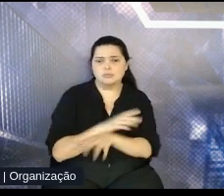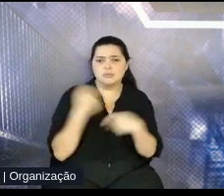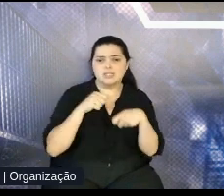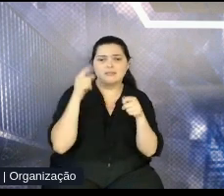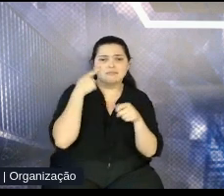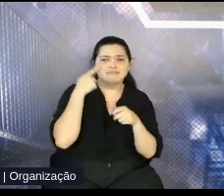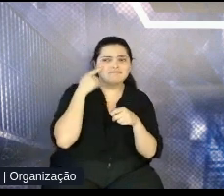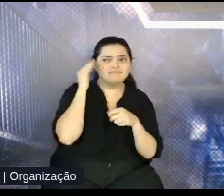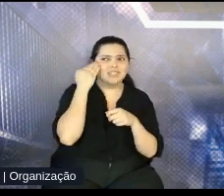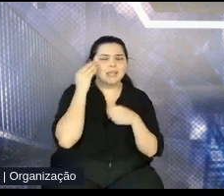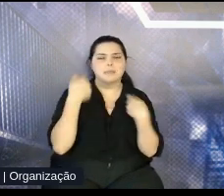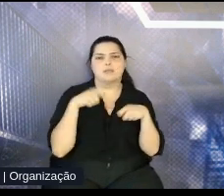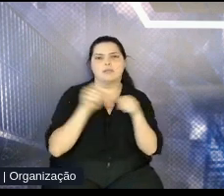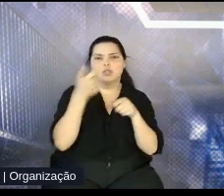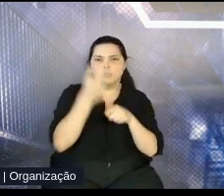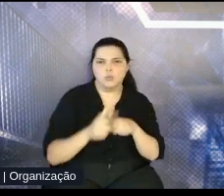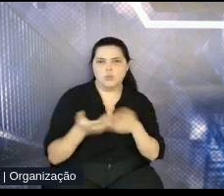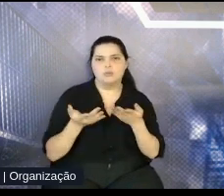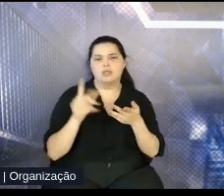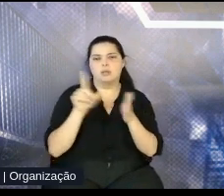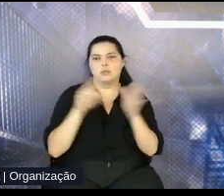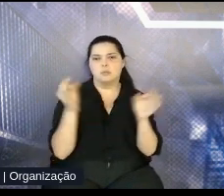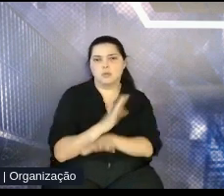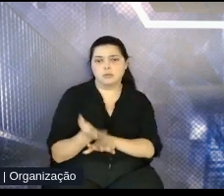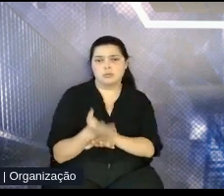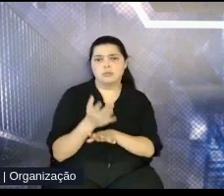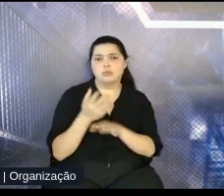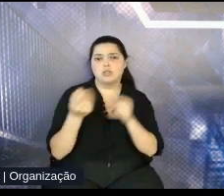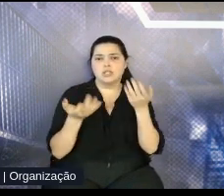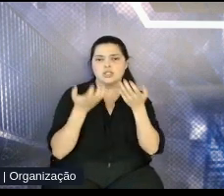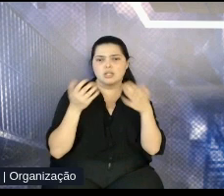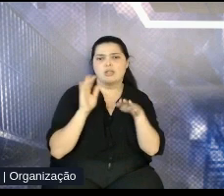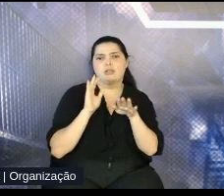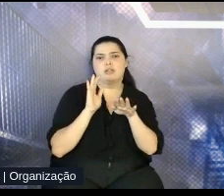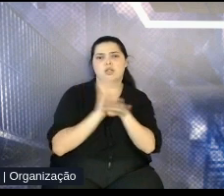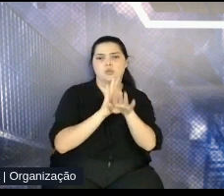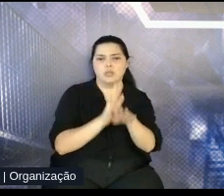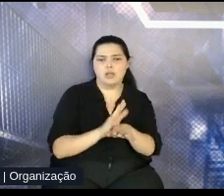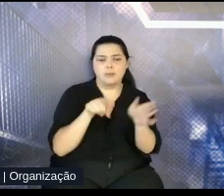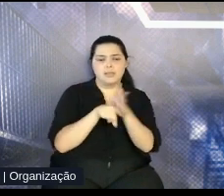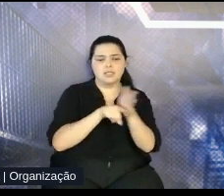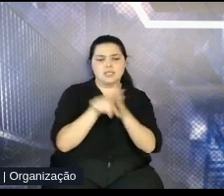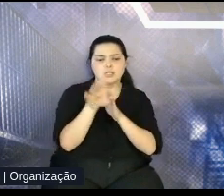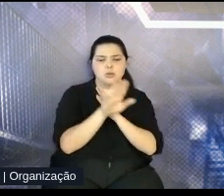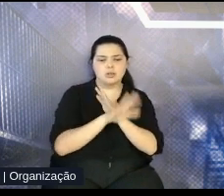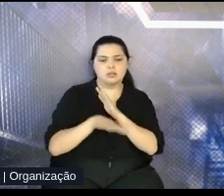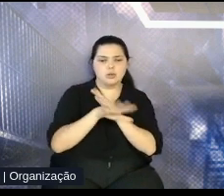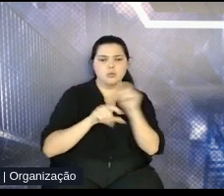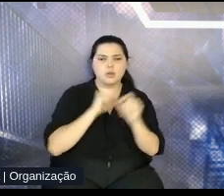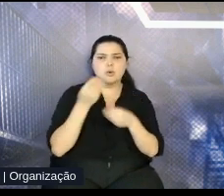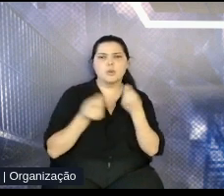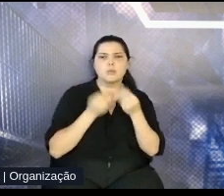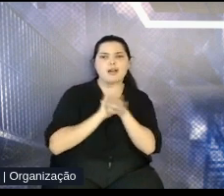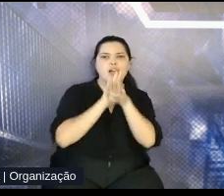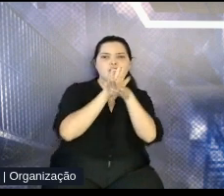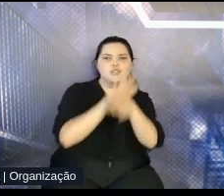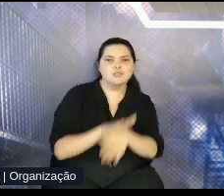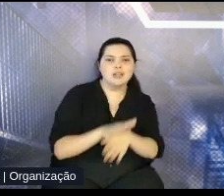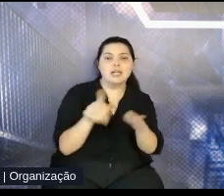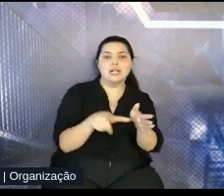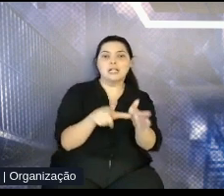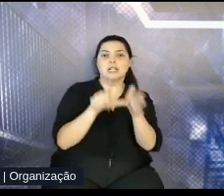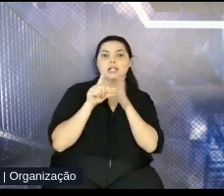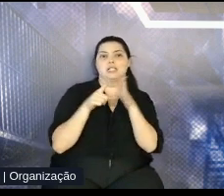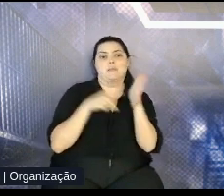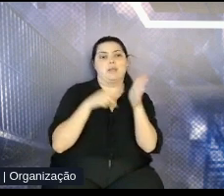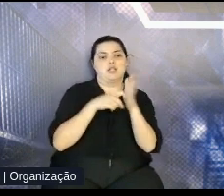Então, o nosso ponto de contribuição que a gente buscou aqui a nível de pesquisa é como é que eu consigo colaborar antes da minha